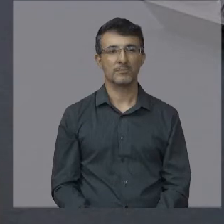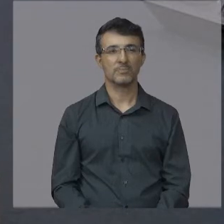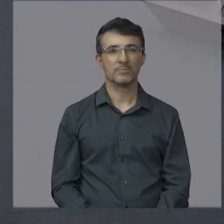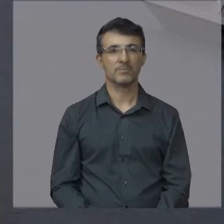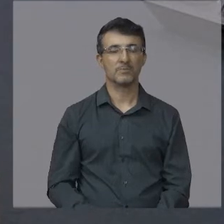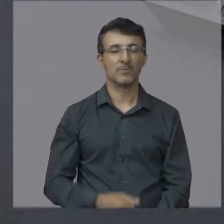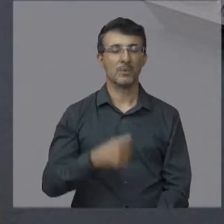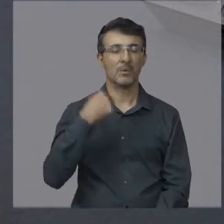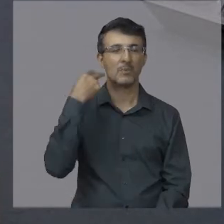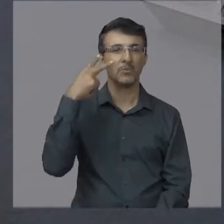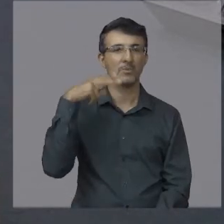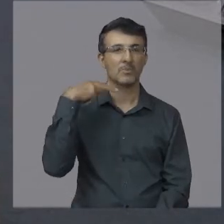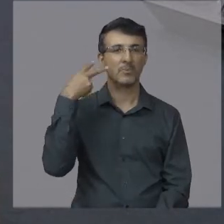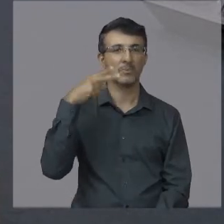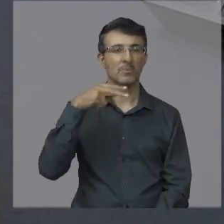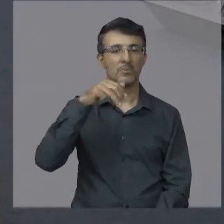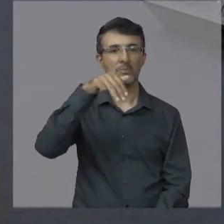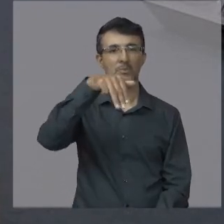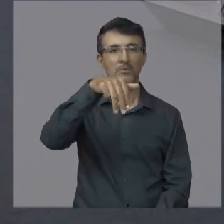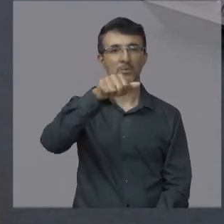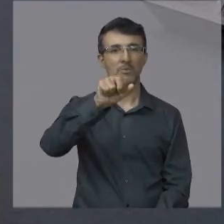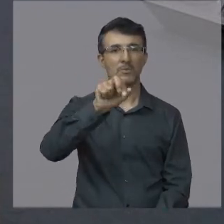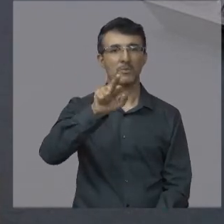Vereador Marcão da Academia.